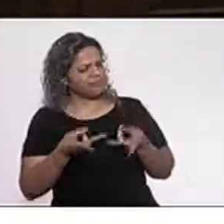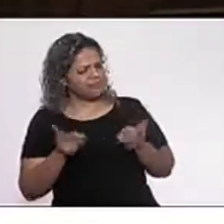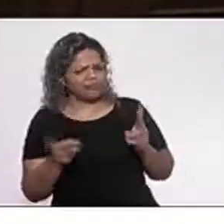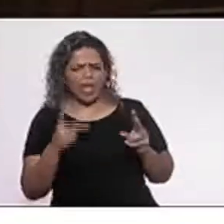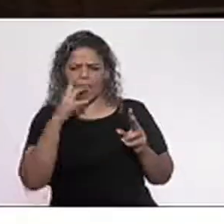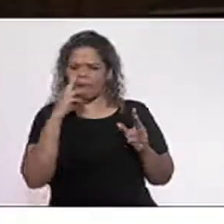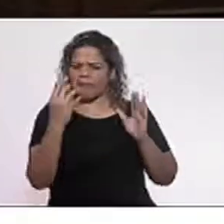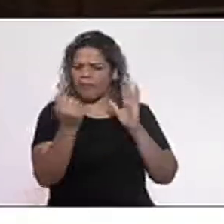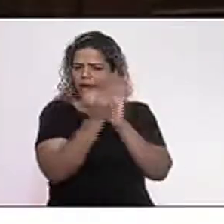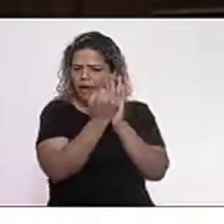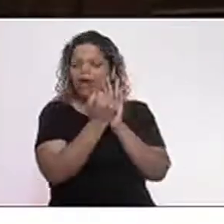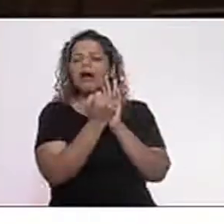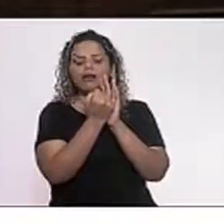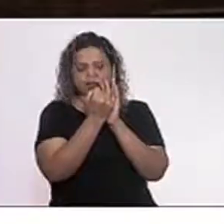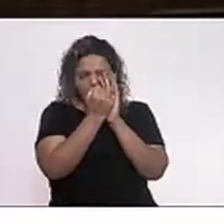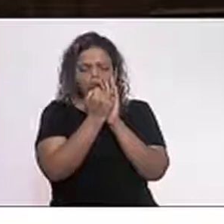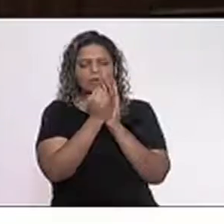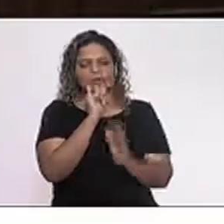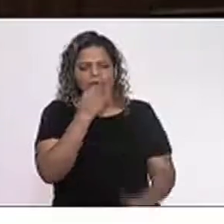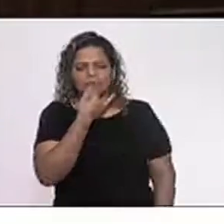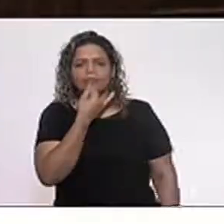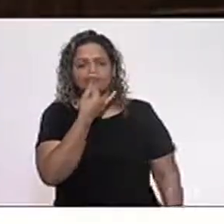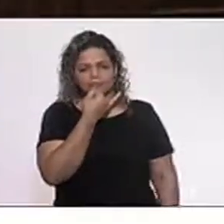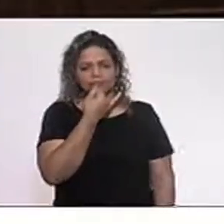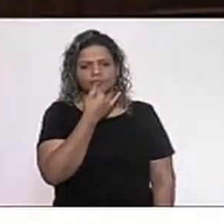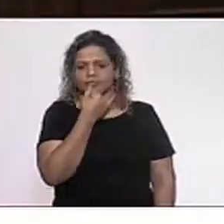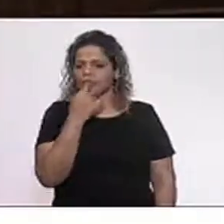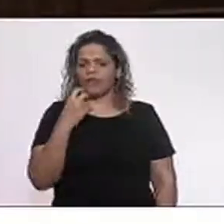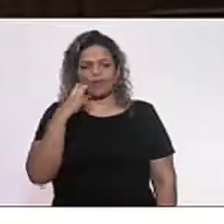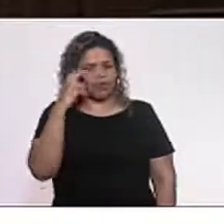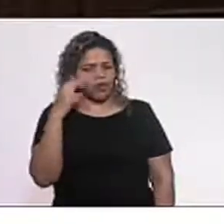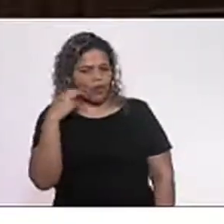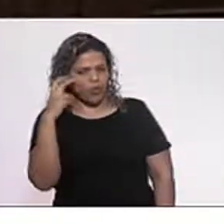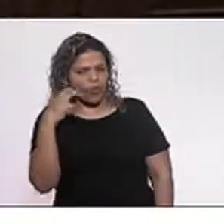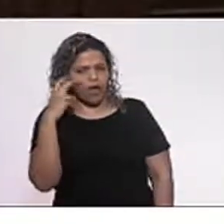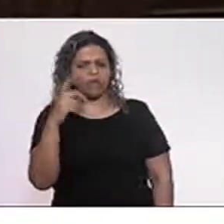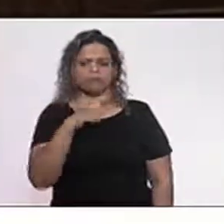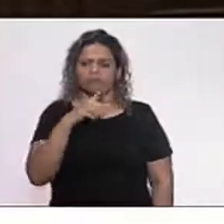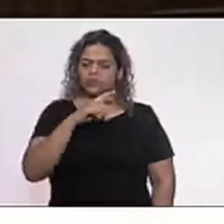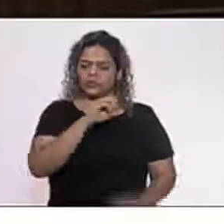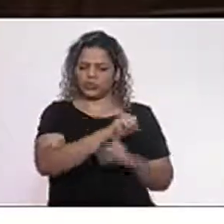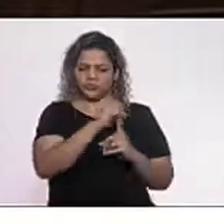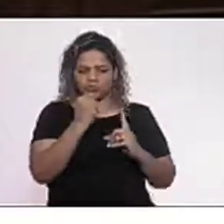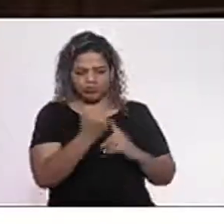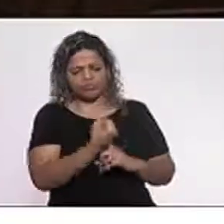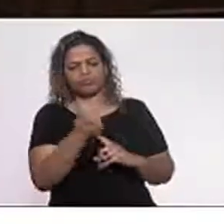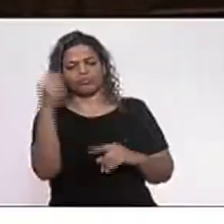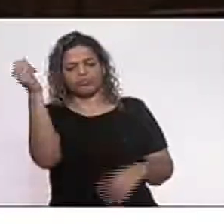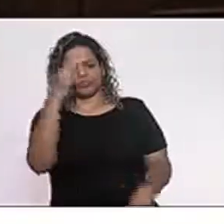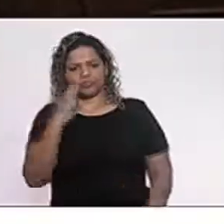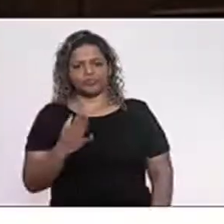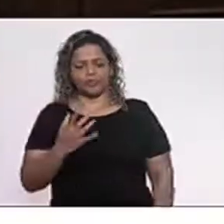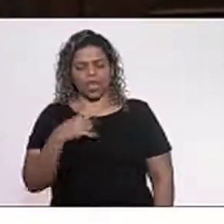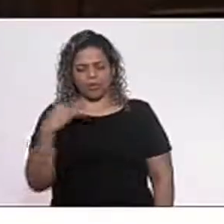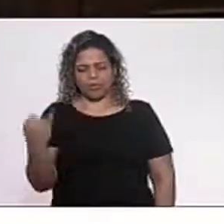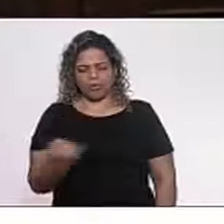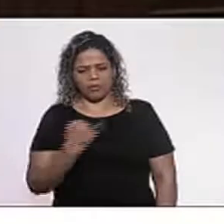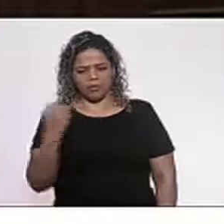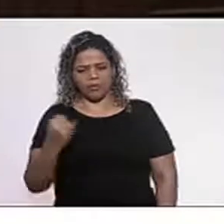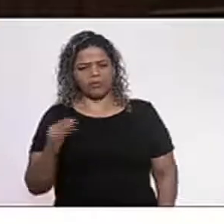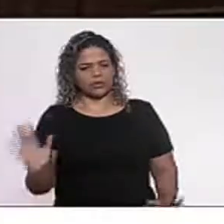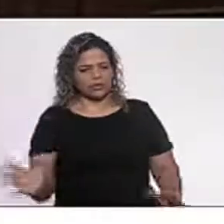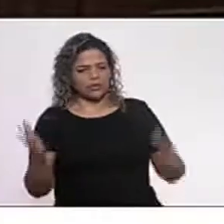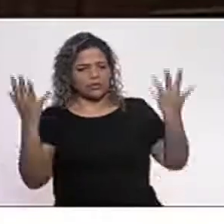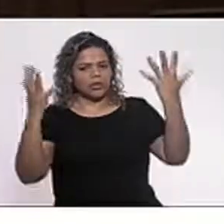uma marca dramática e vergonhosa da sociedade brasileira. Daí a importância de celebrarmos,